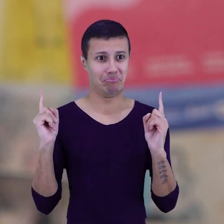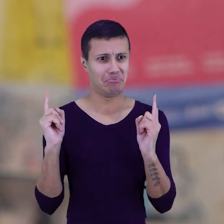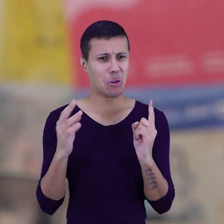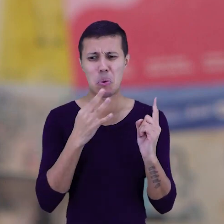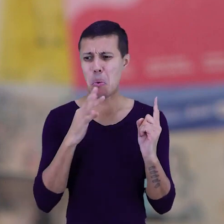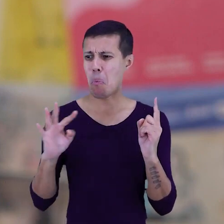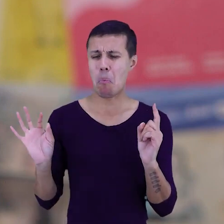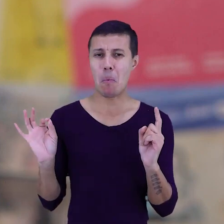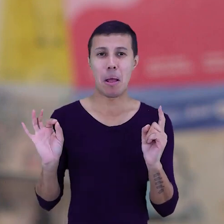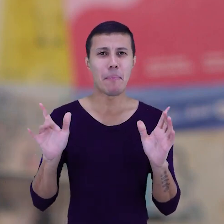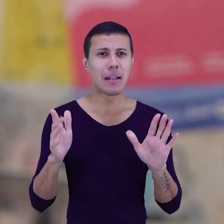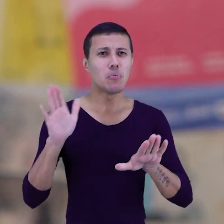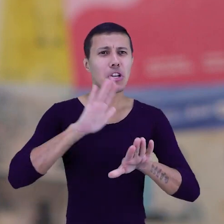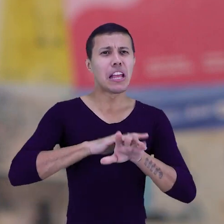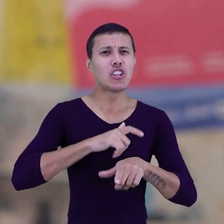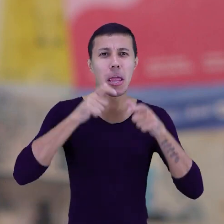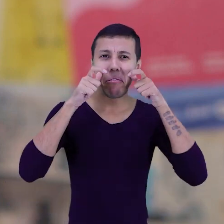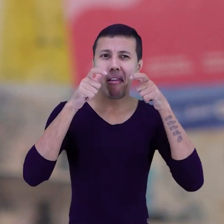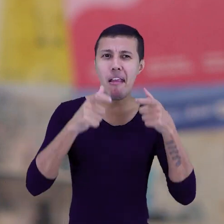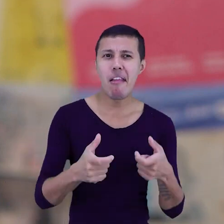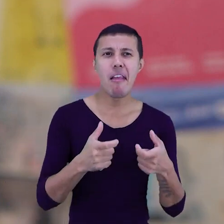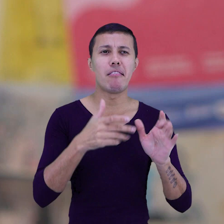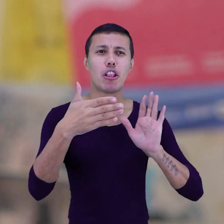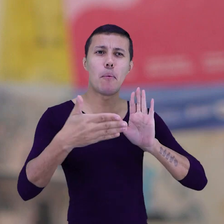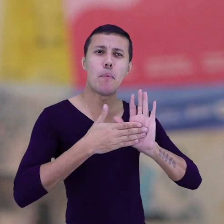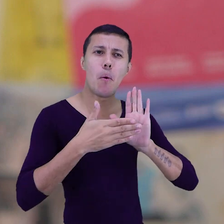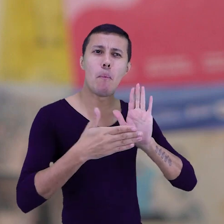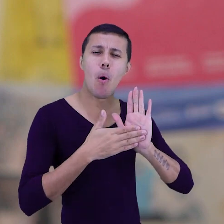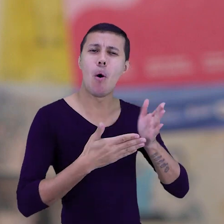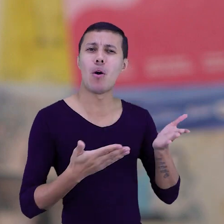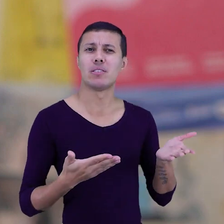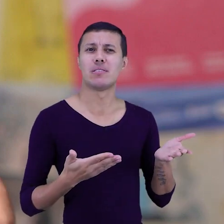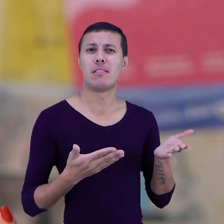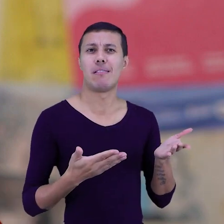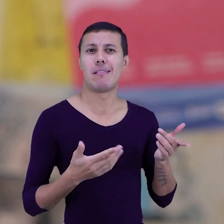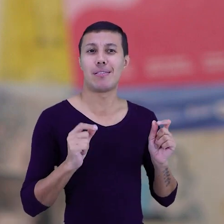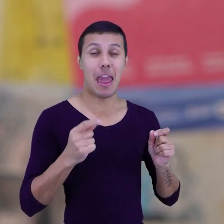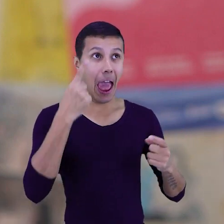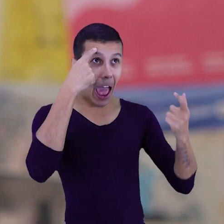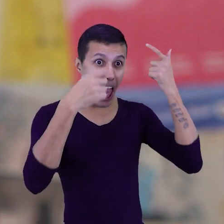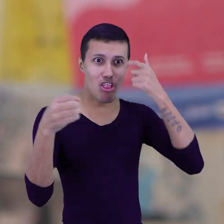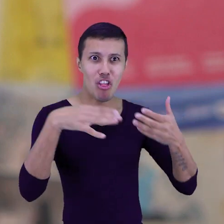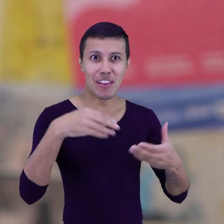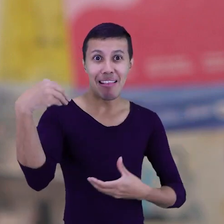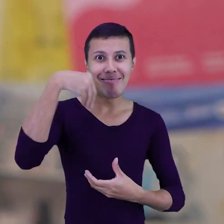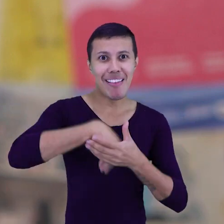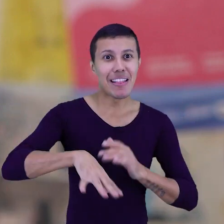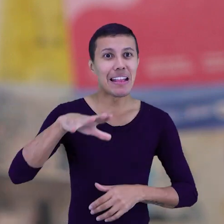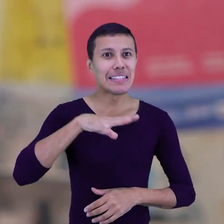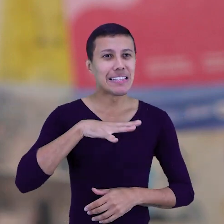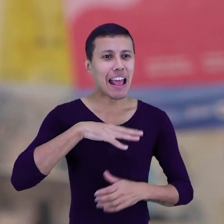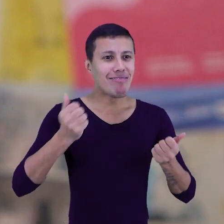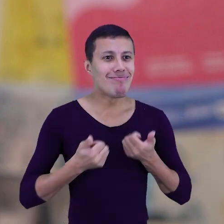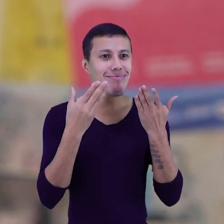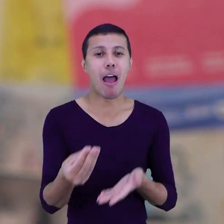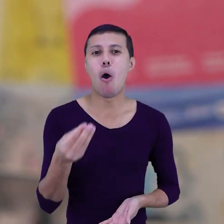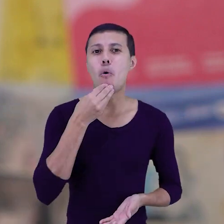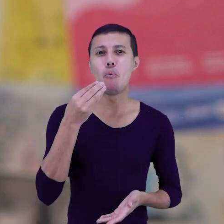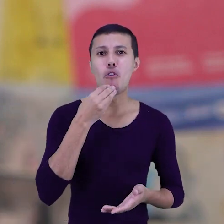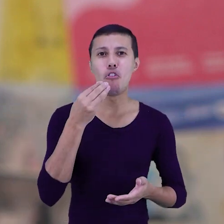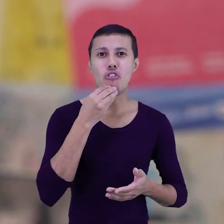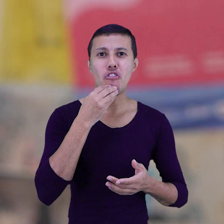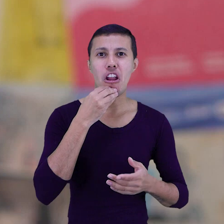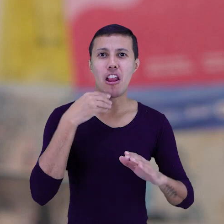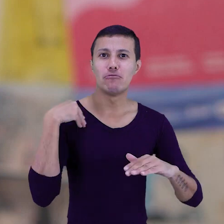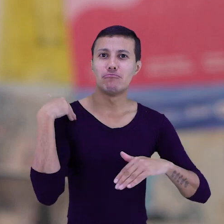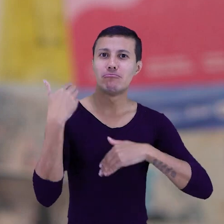mas tinham esse propósito, tinham essa vontade de trazer a inovação para perto da cidade, trazer